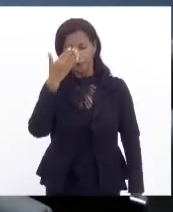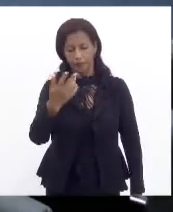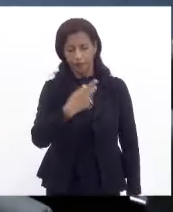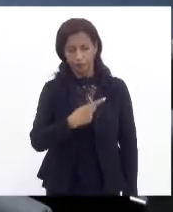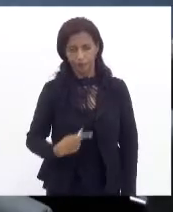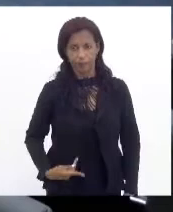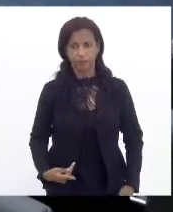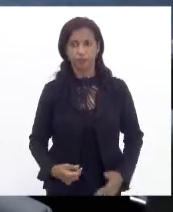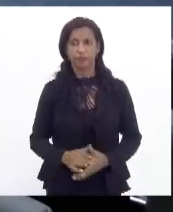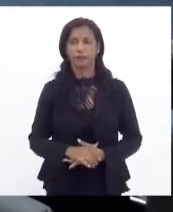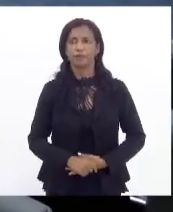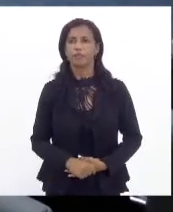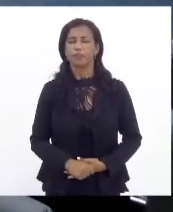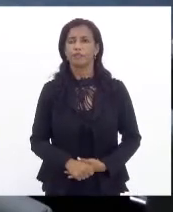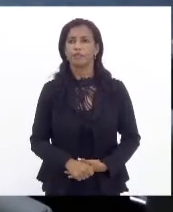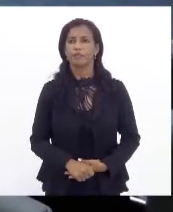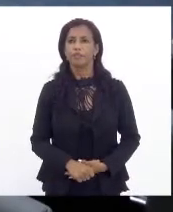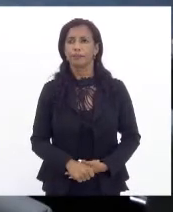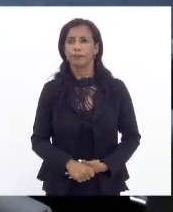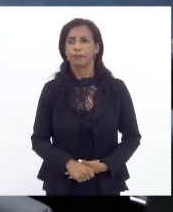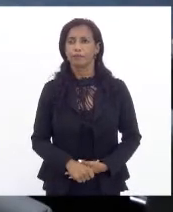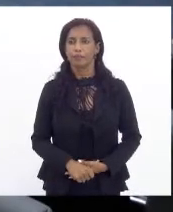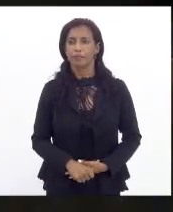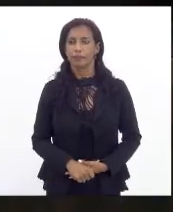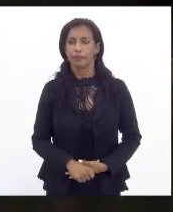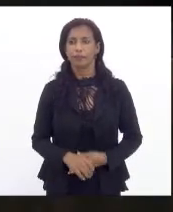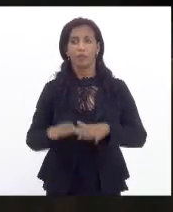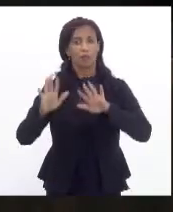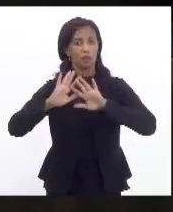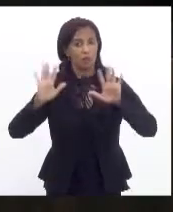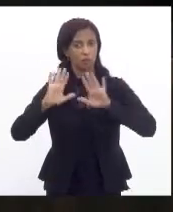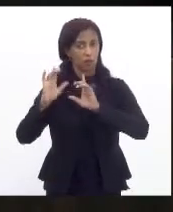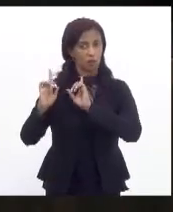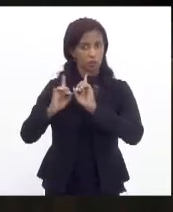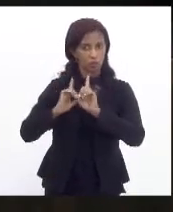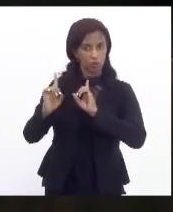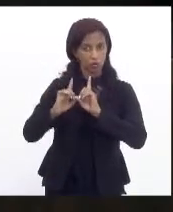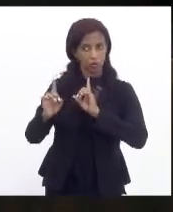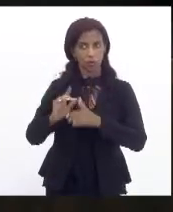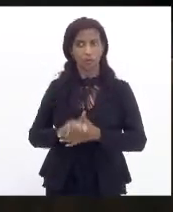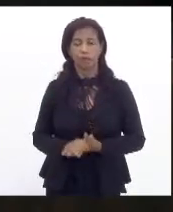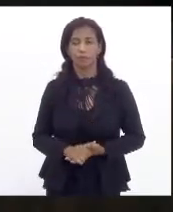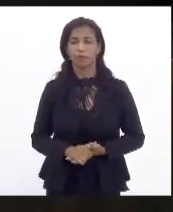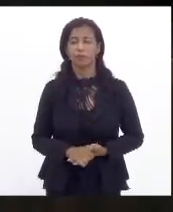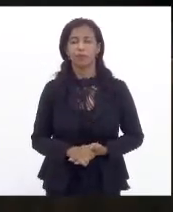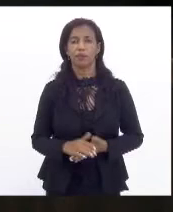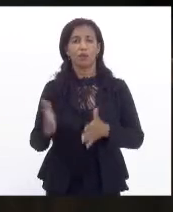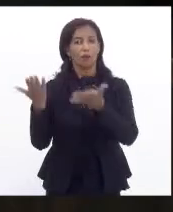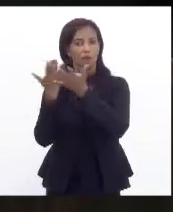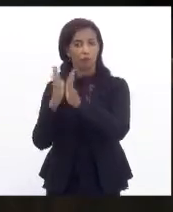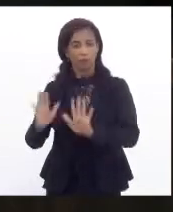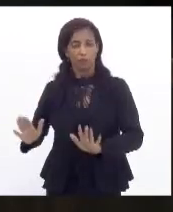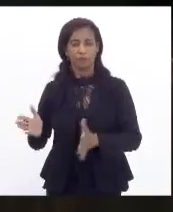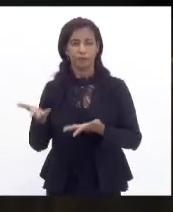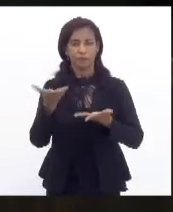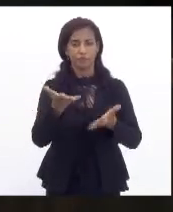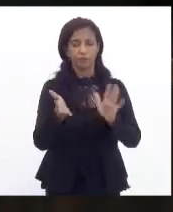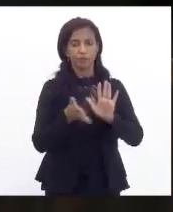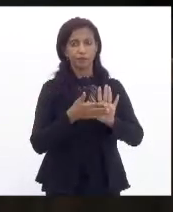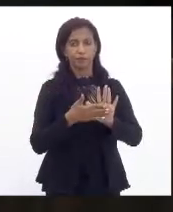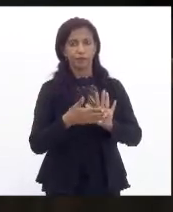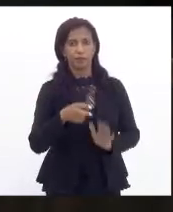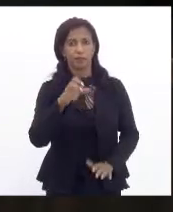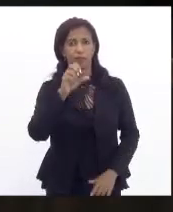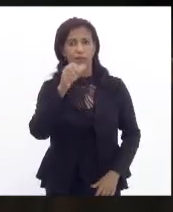presidente. Pode. Não havendo quem queira discutir, encerrada a discussão. A presente proposta